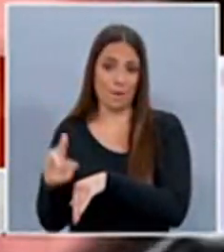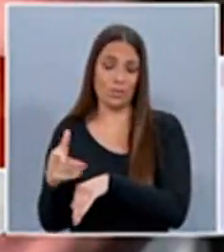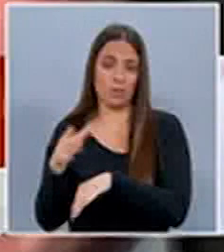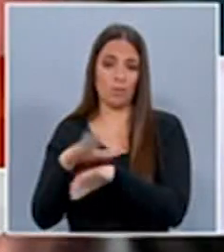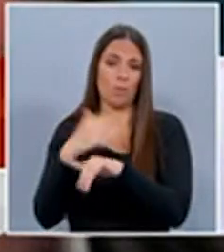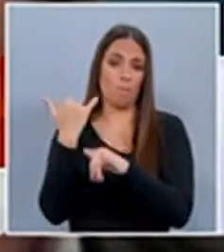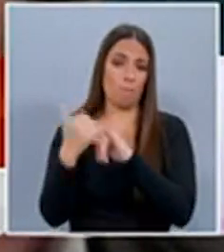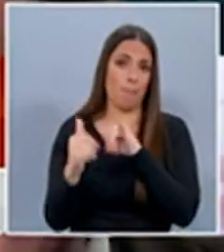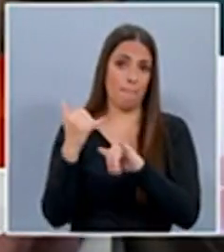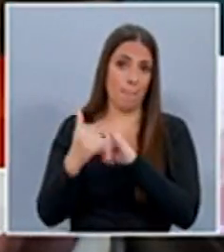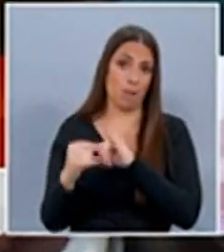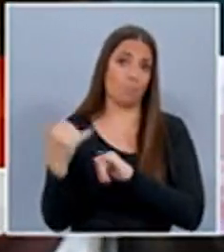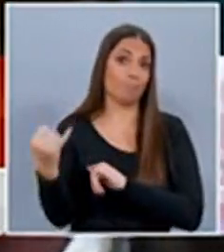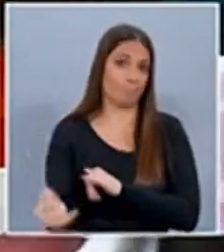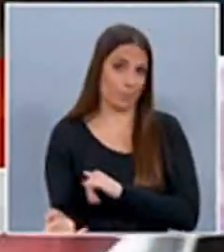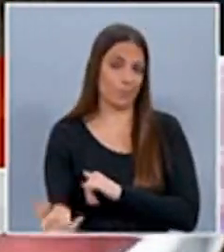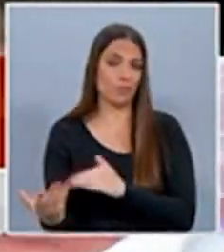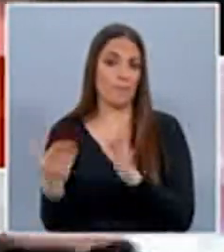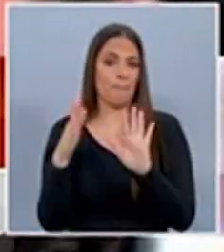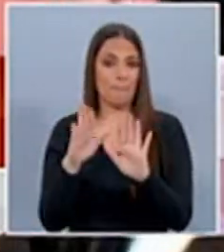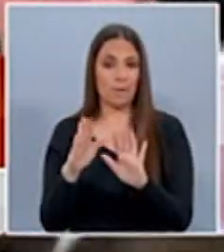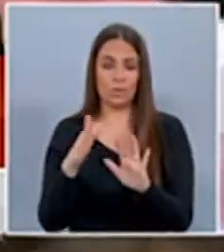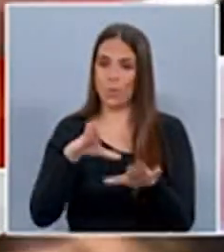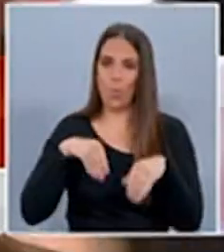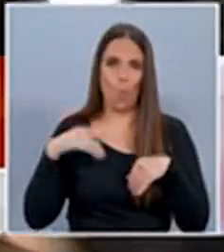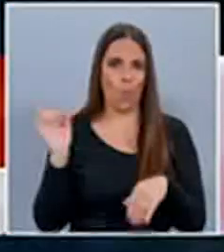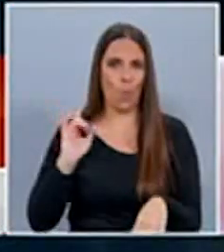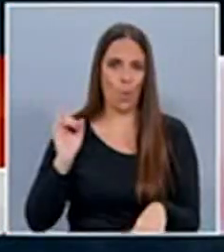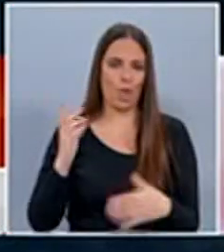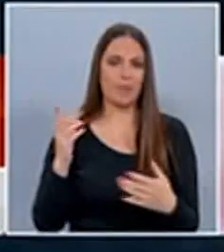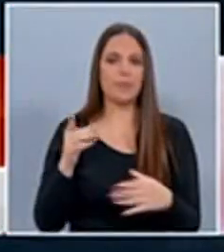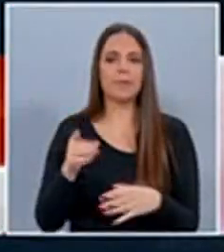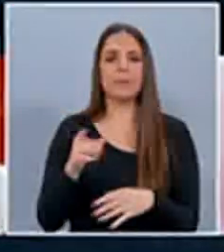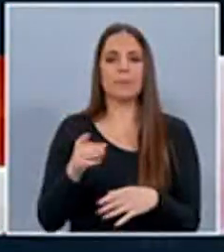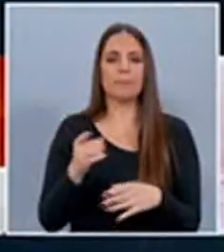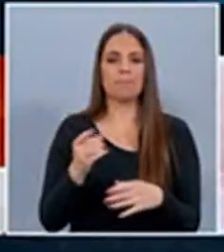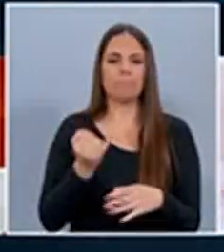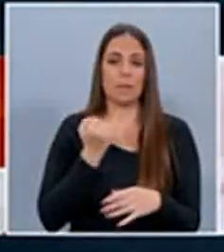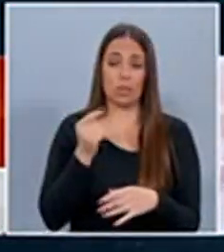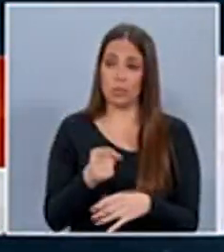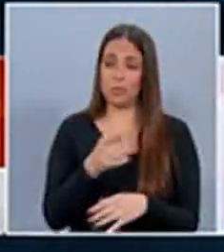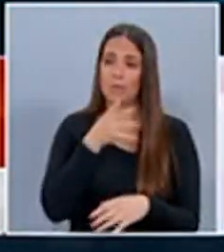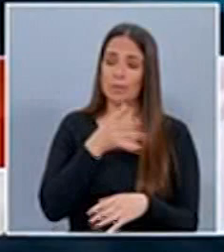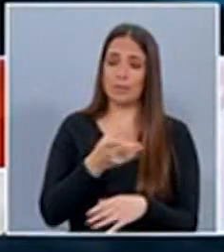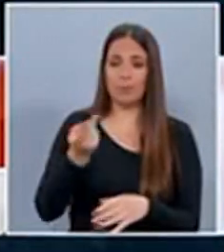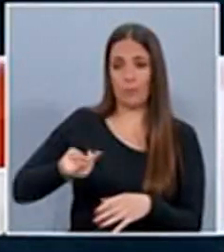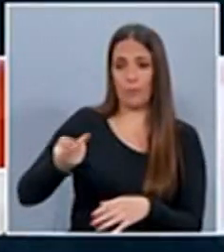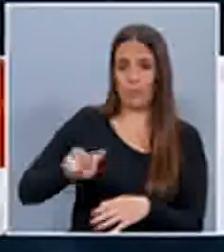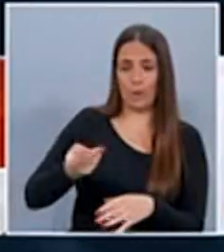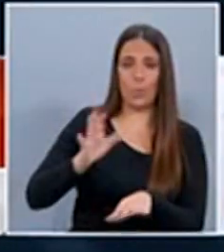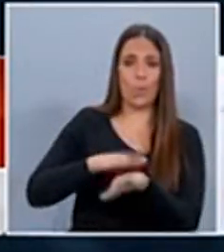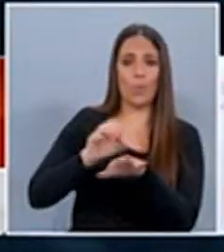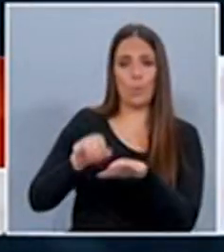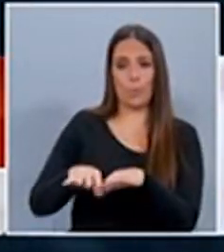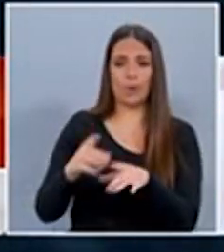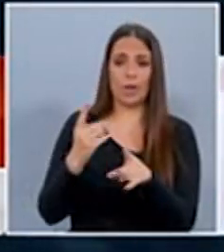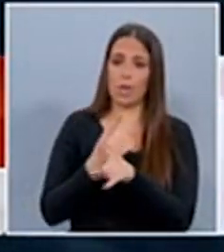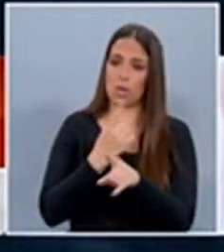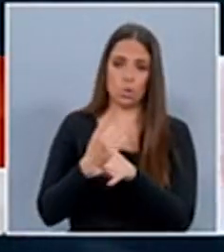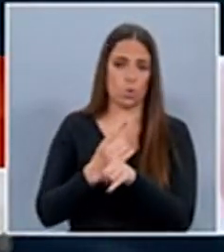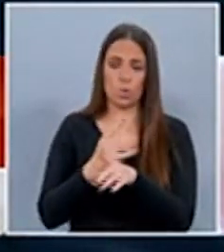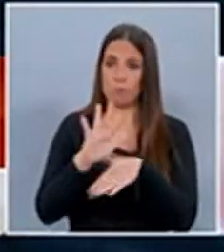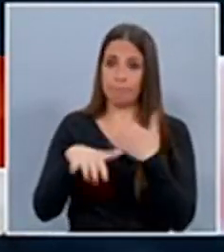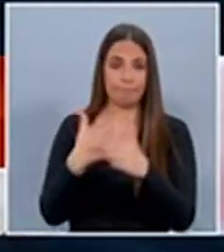de agredir Chris Rock, mas recusou. A Academia justifica a permanência do ator com o facto das coisas se